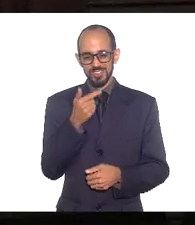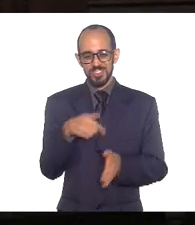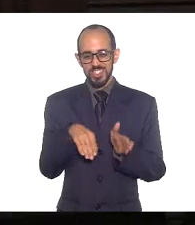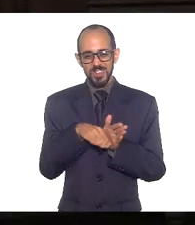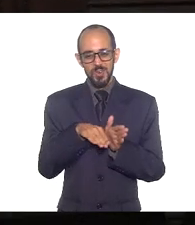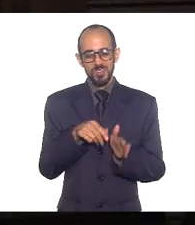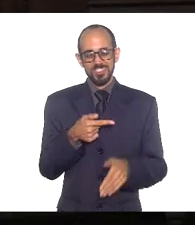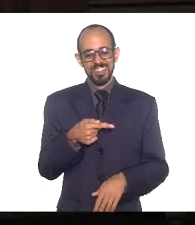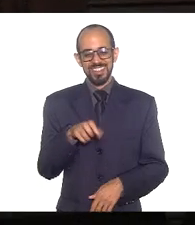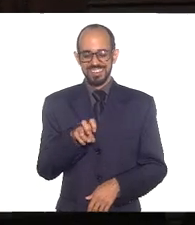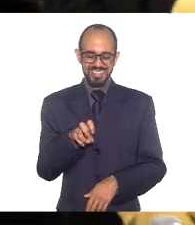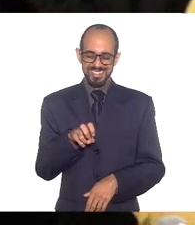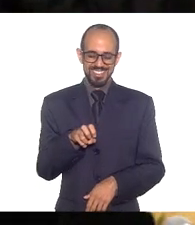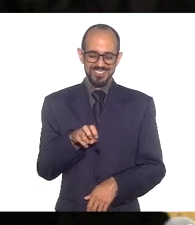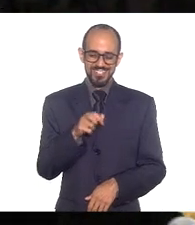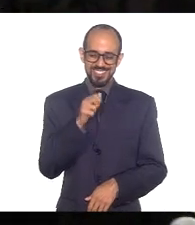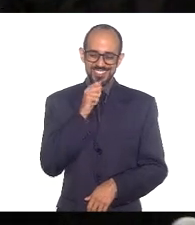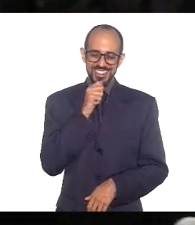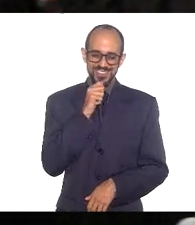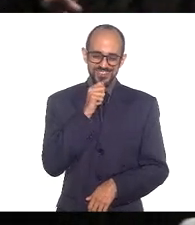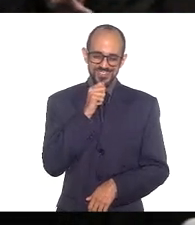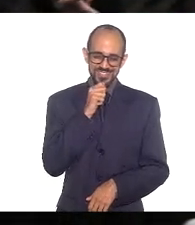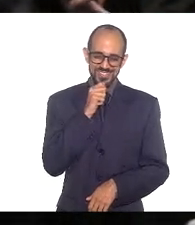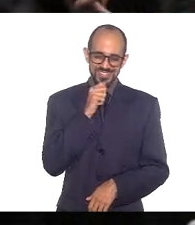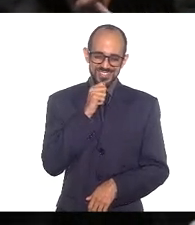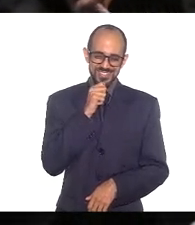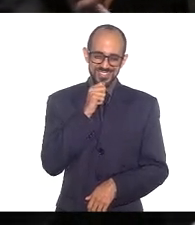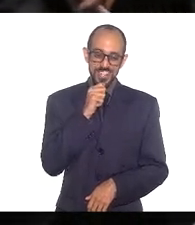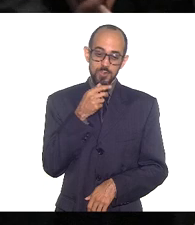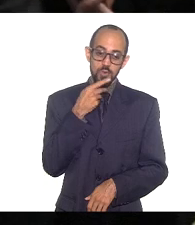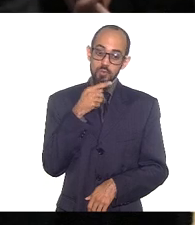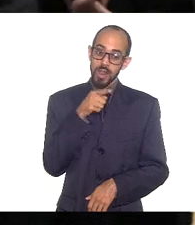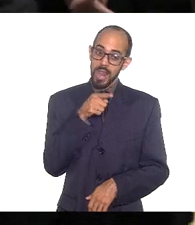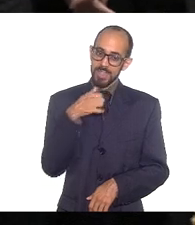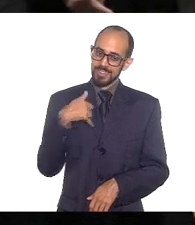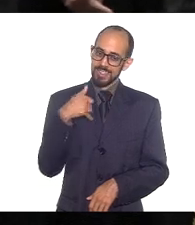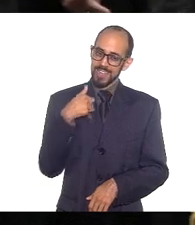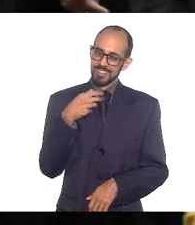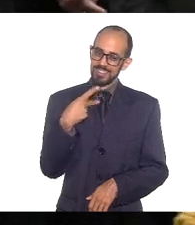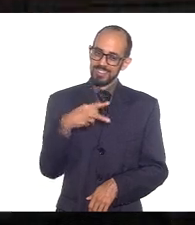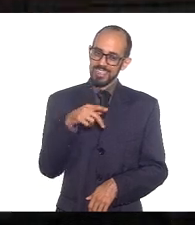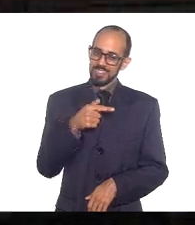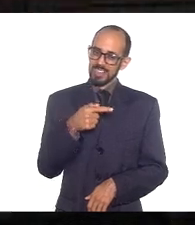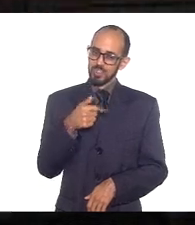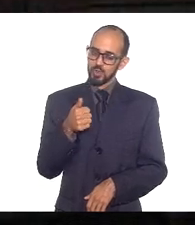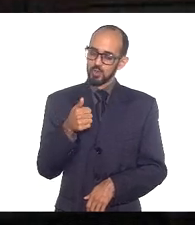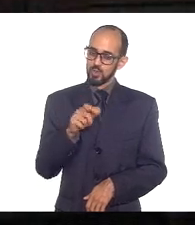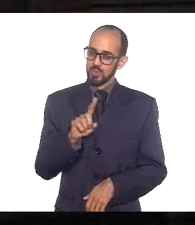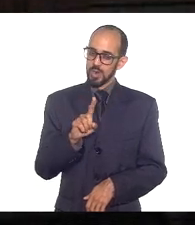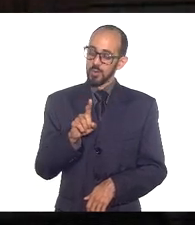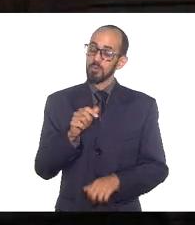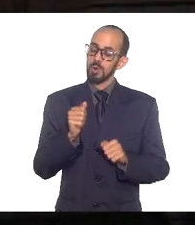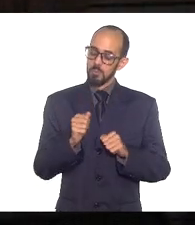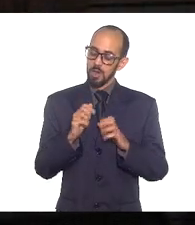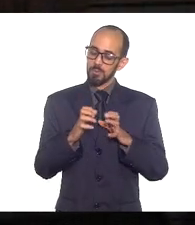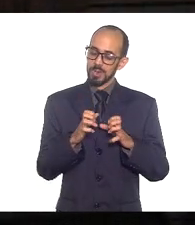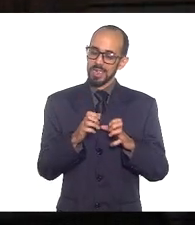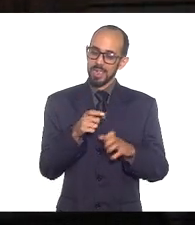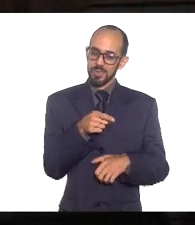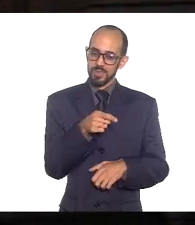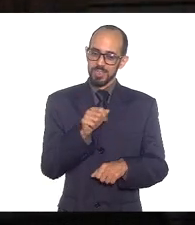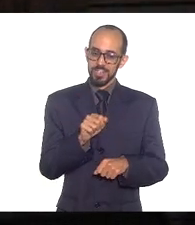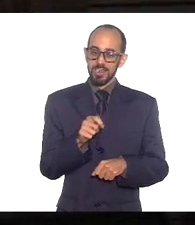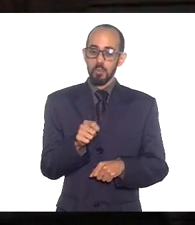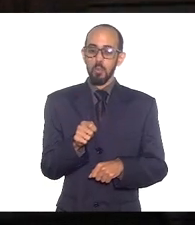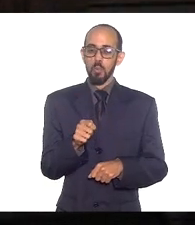ao 75 ainda tá no não vou dizer que ele tá no 71 porque podem brincar com ele ele